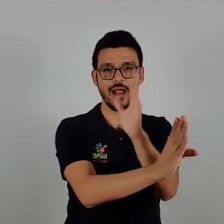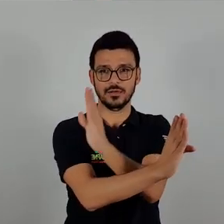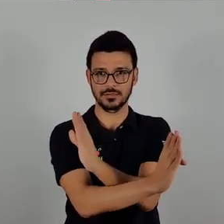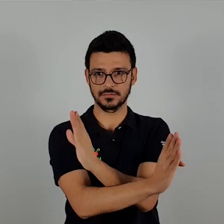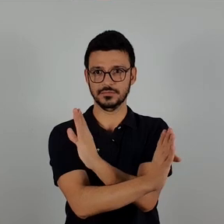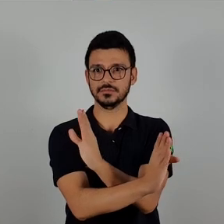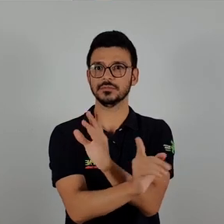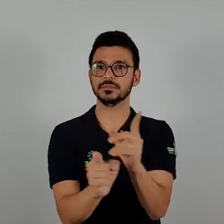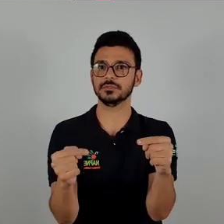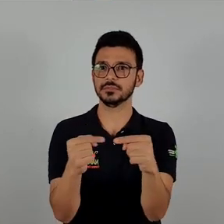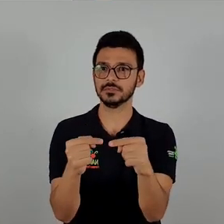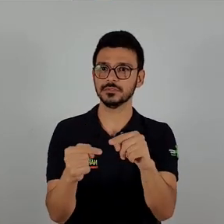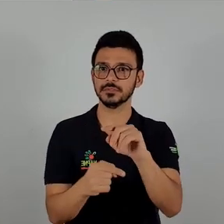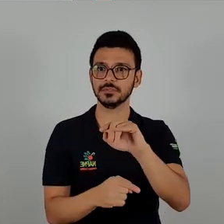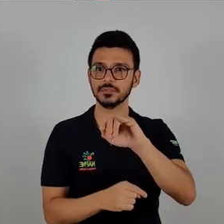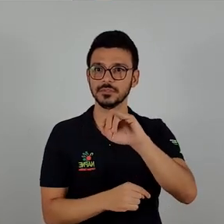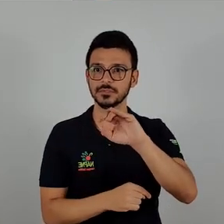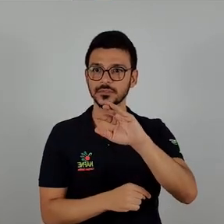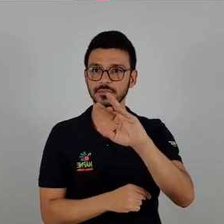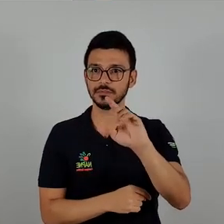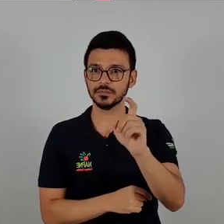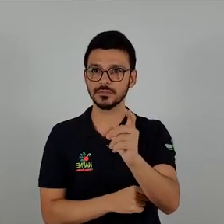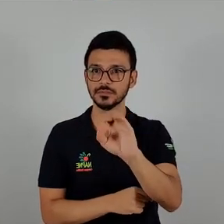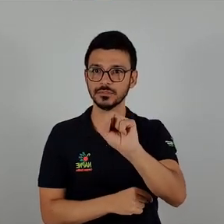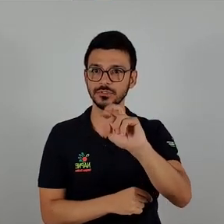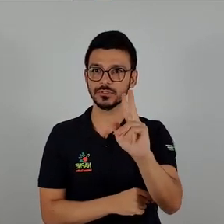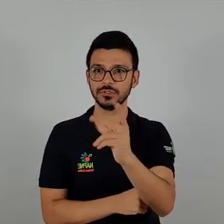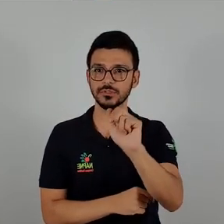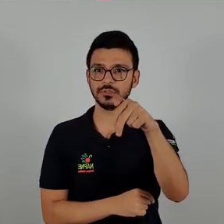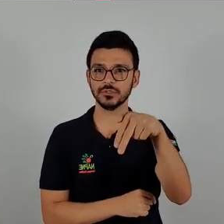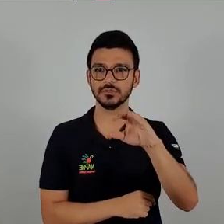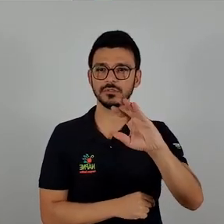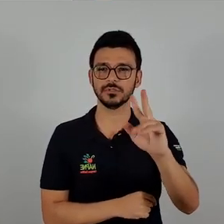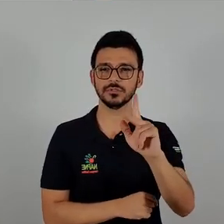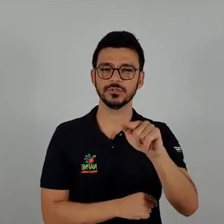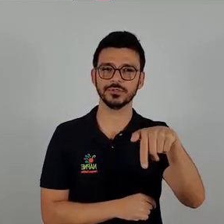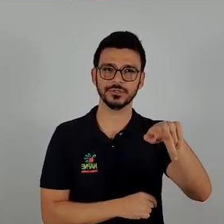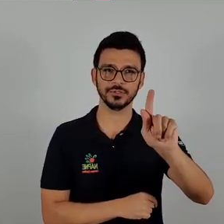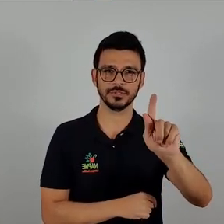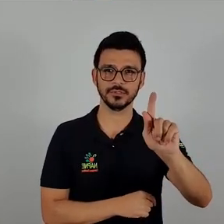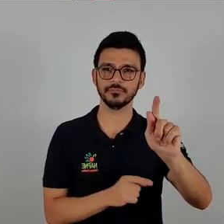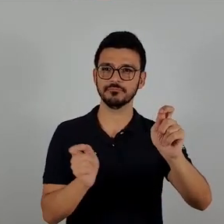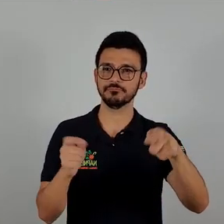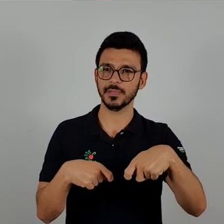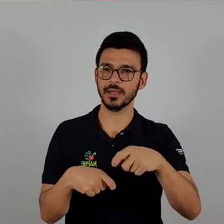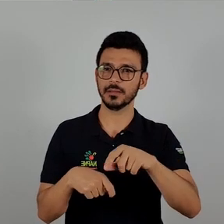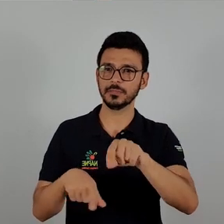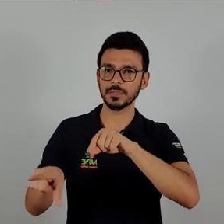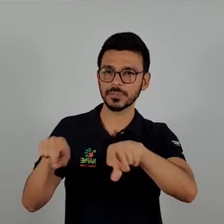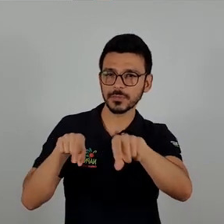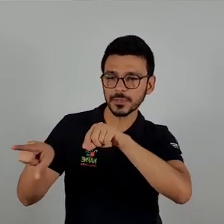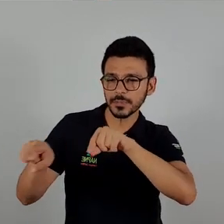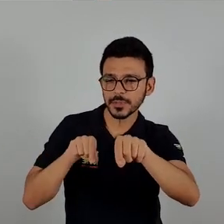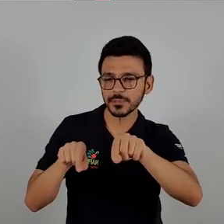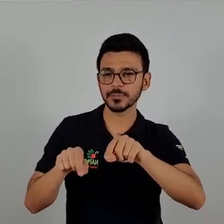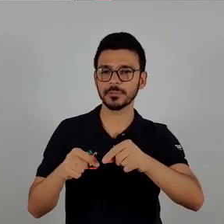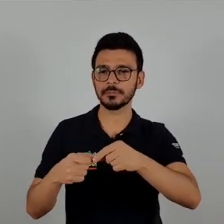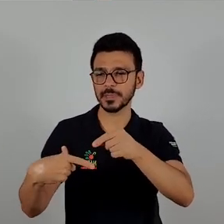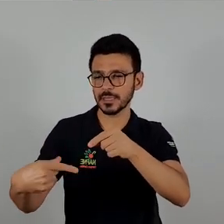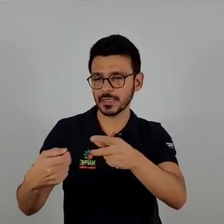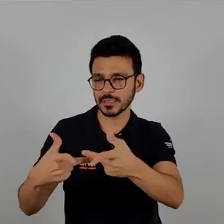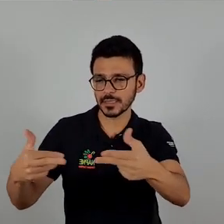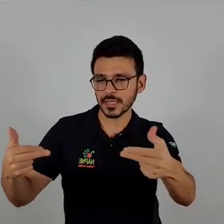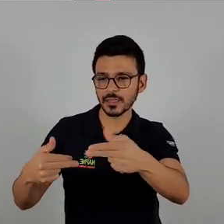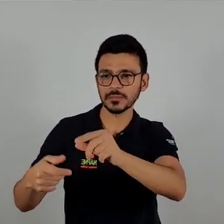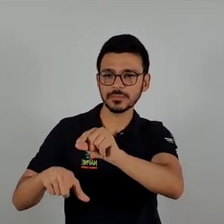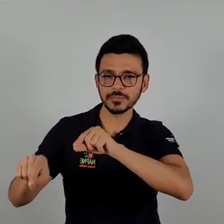Difundiu-se e criou-se como um pilar da medicina chinesa já depois de Cristo, 500 anos, com 365 ervas. Essa é a fase da dinastia